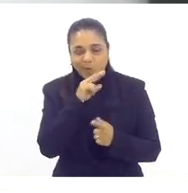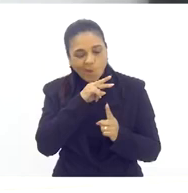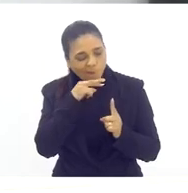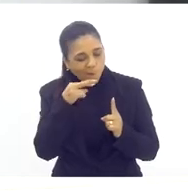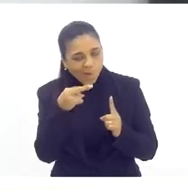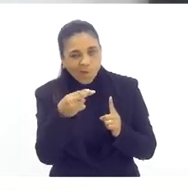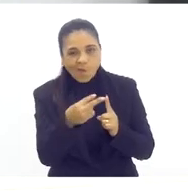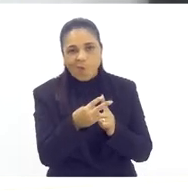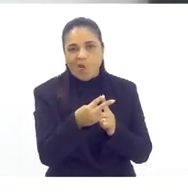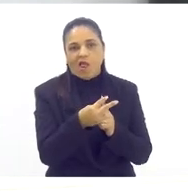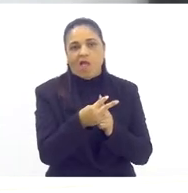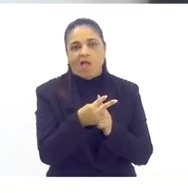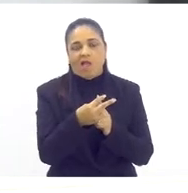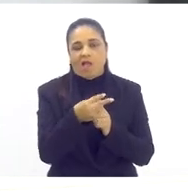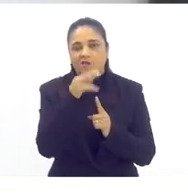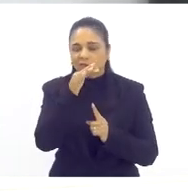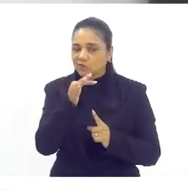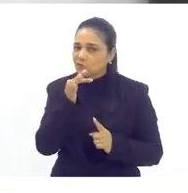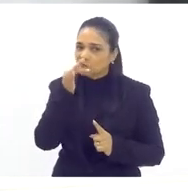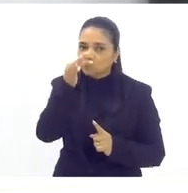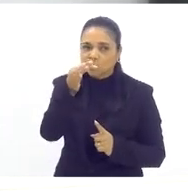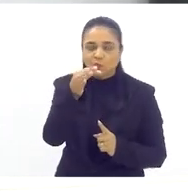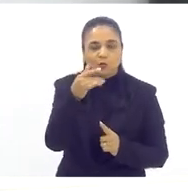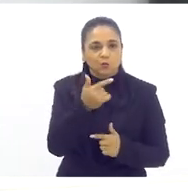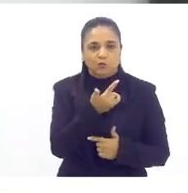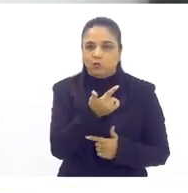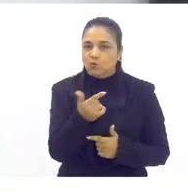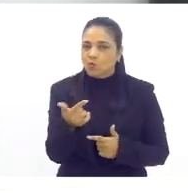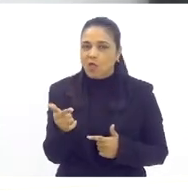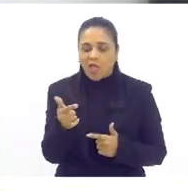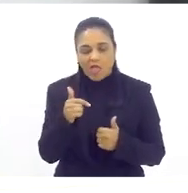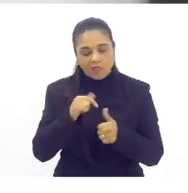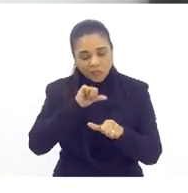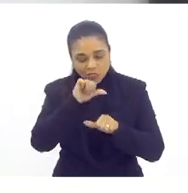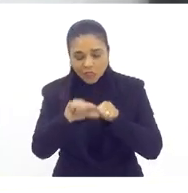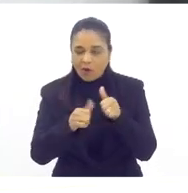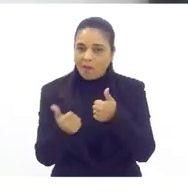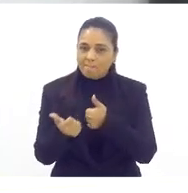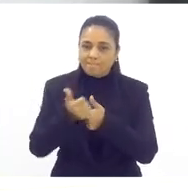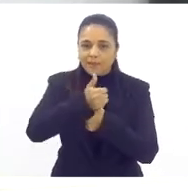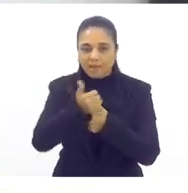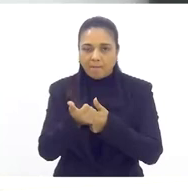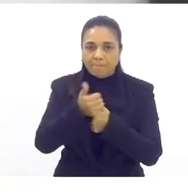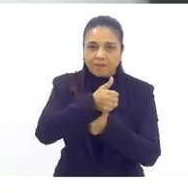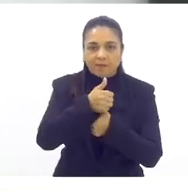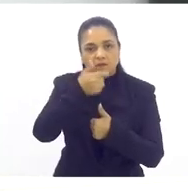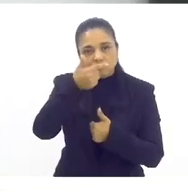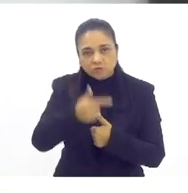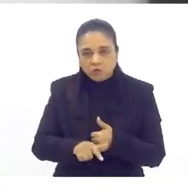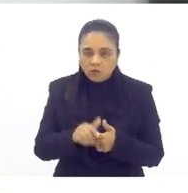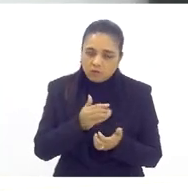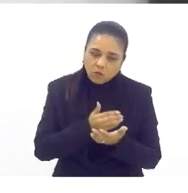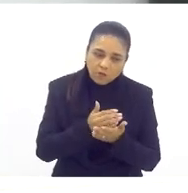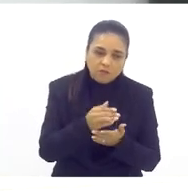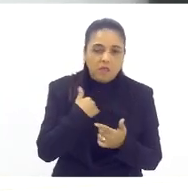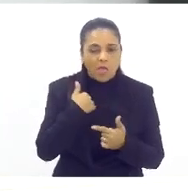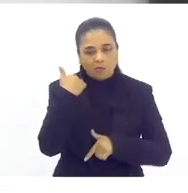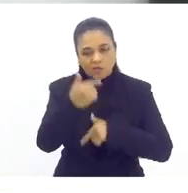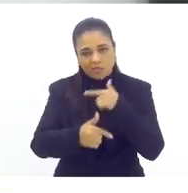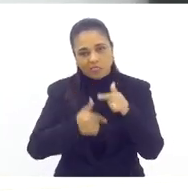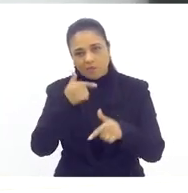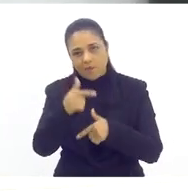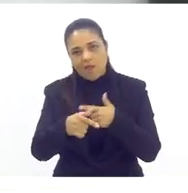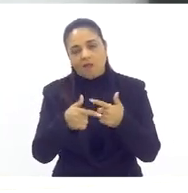prazo da gestão da nossa rede e a cada troca é tudo de novo quem trabalha na área de gestão eu sou